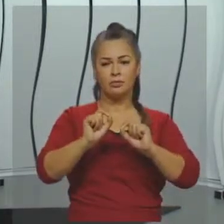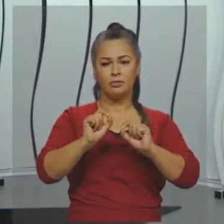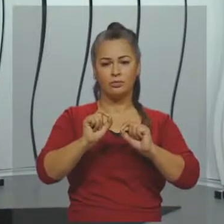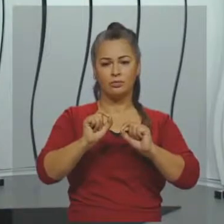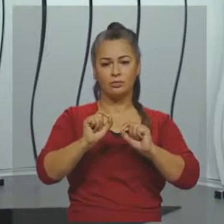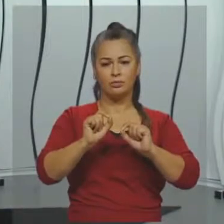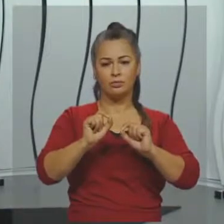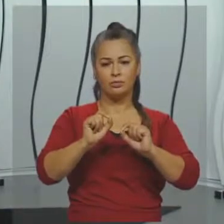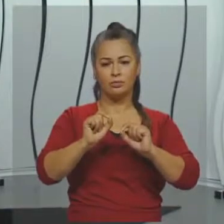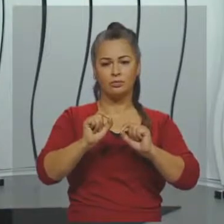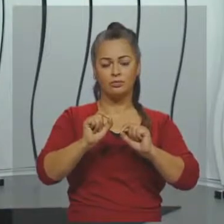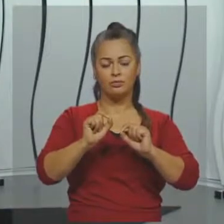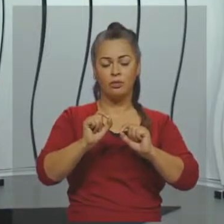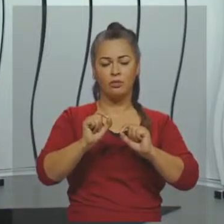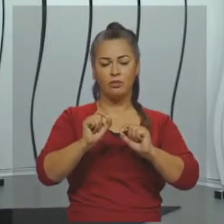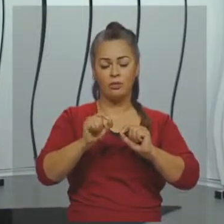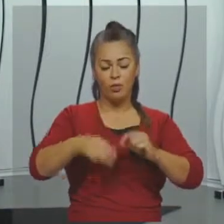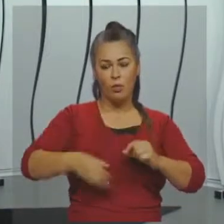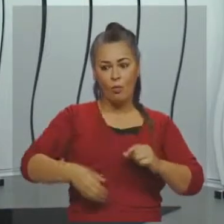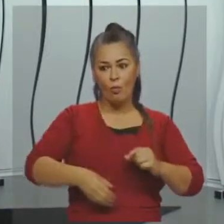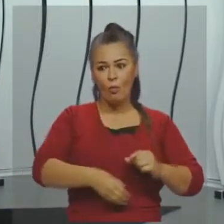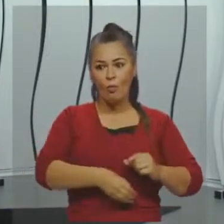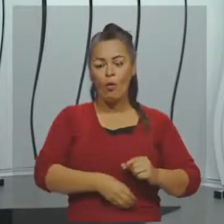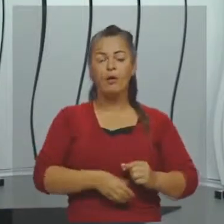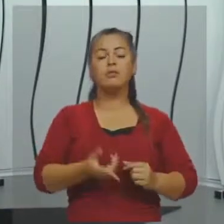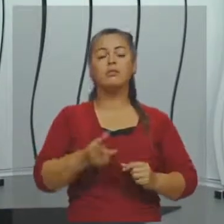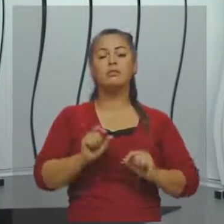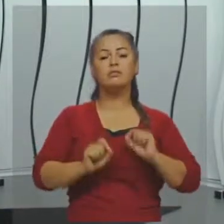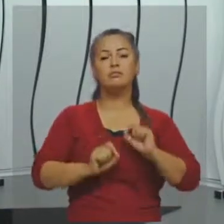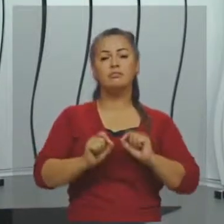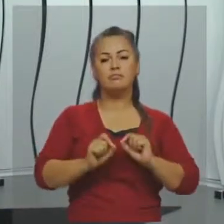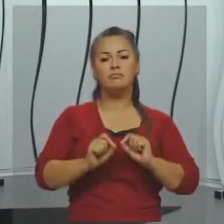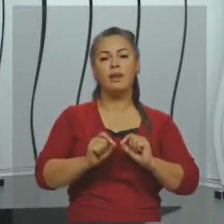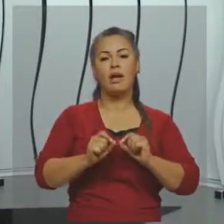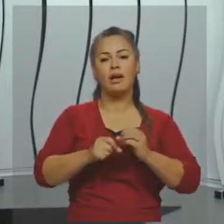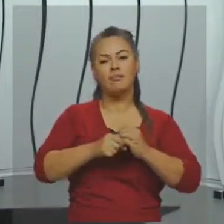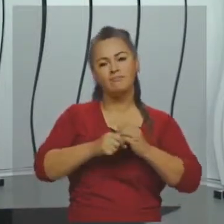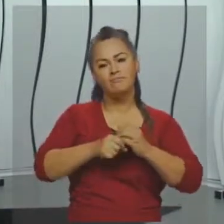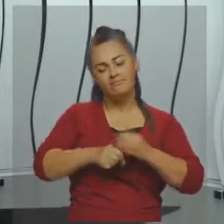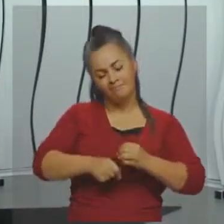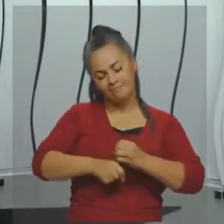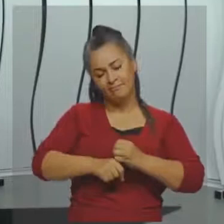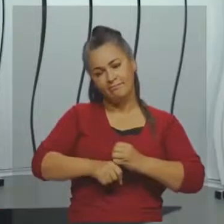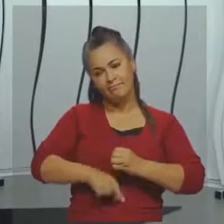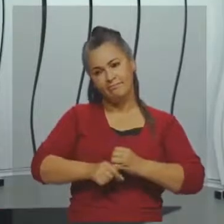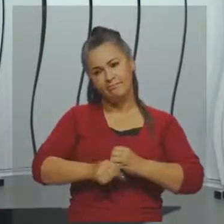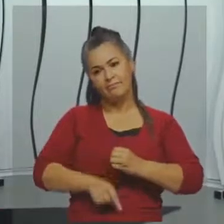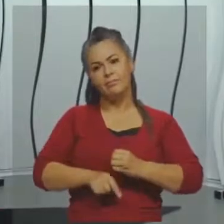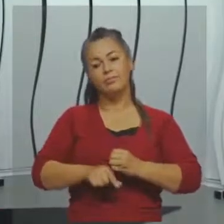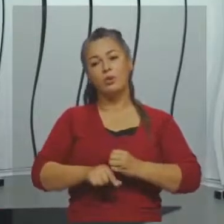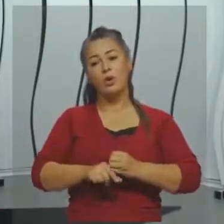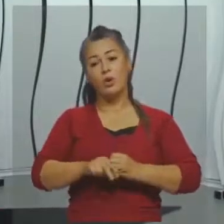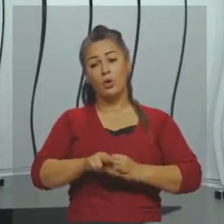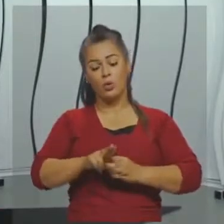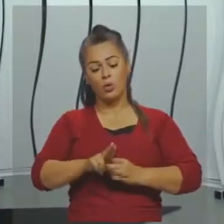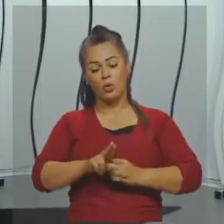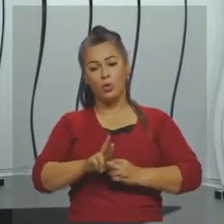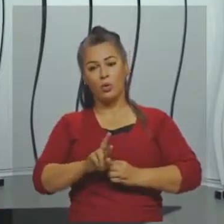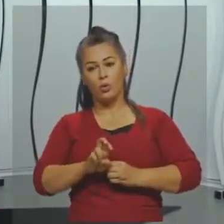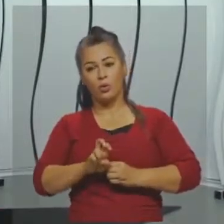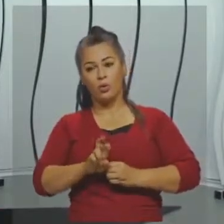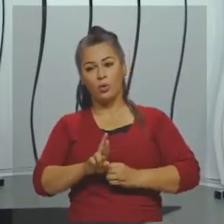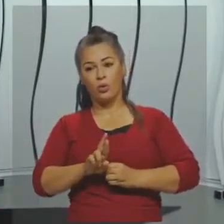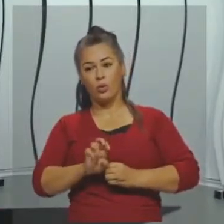A ureia é um produto tóxico do nosso metabolismo. Ela é produzida lá no fígado